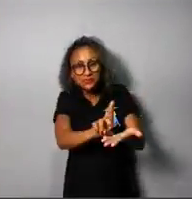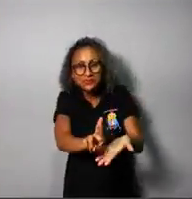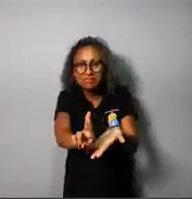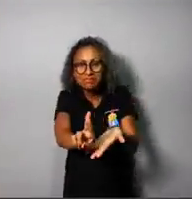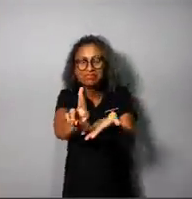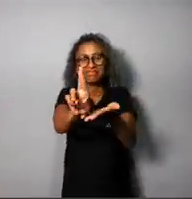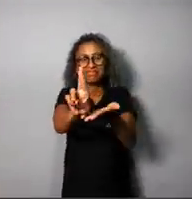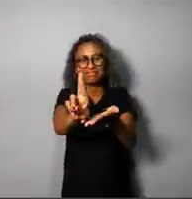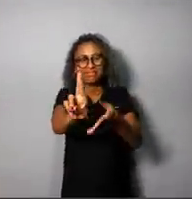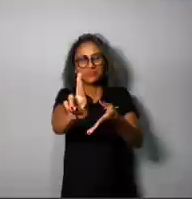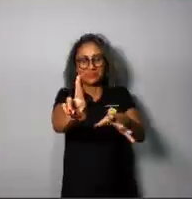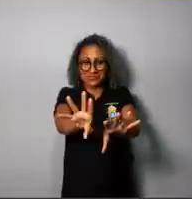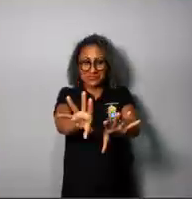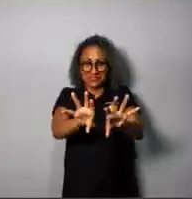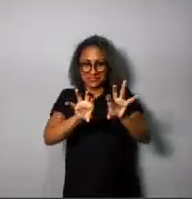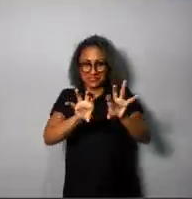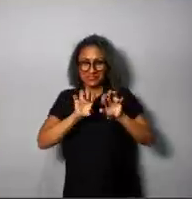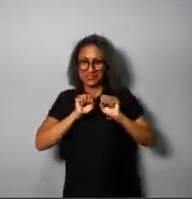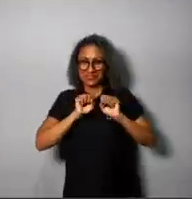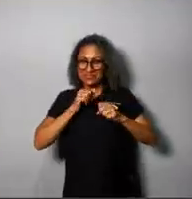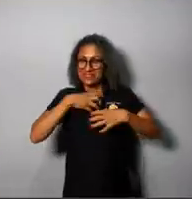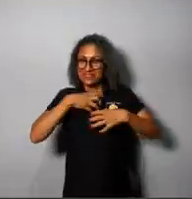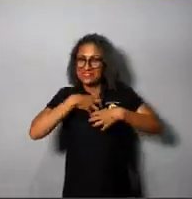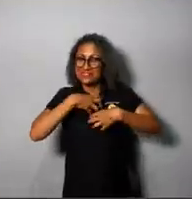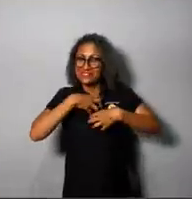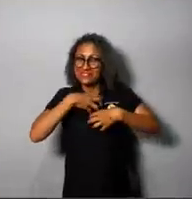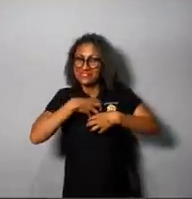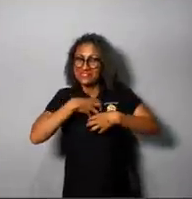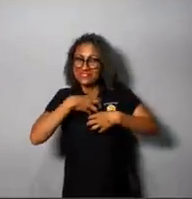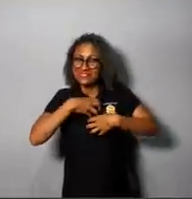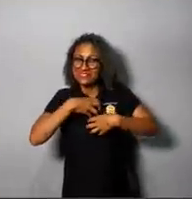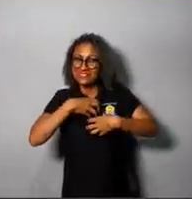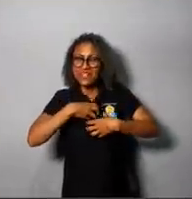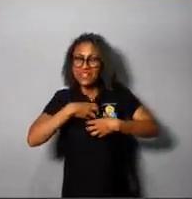sentirmos sua presença